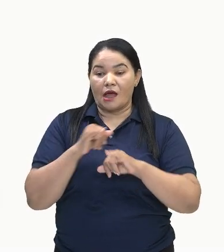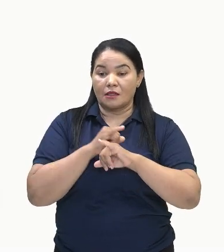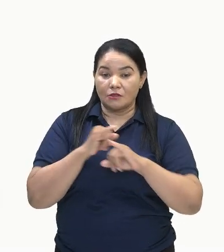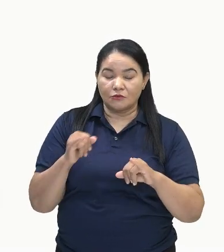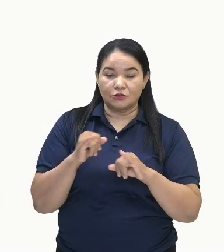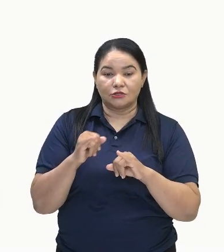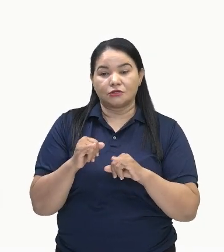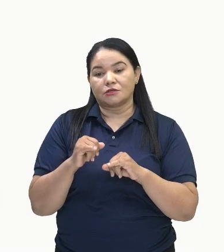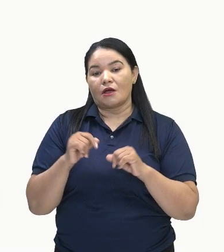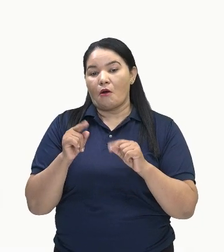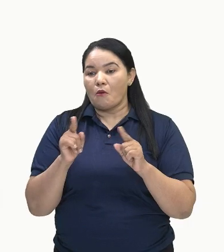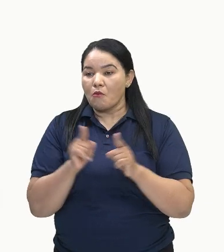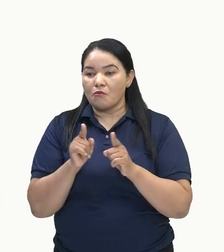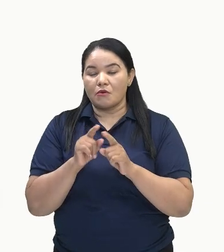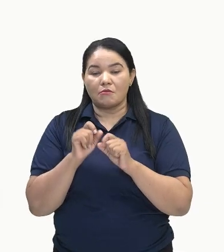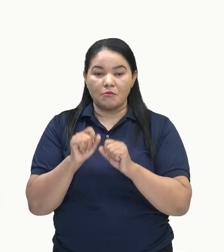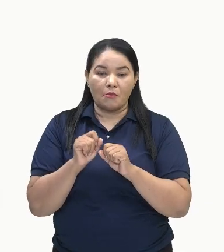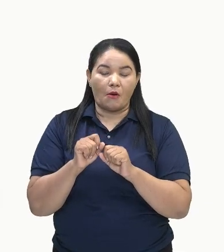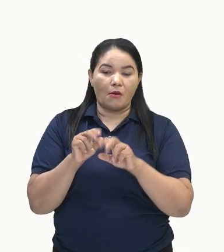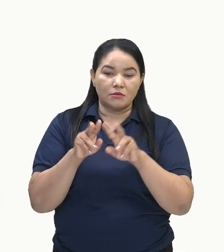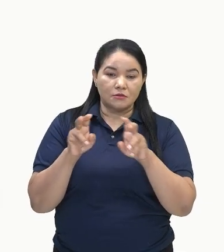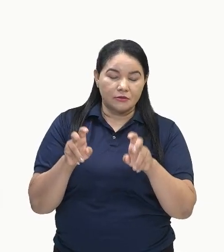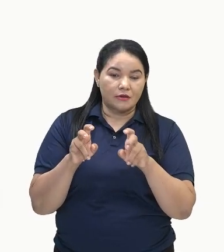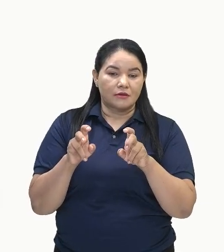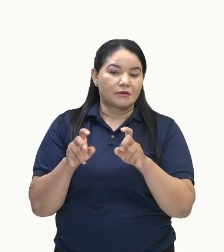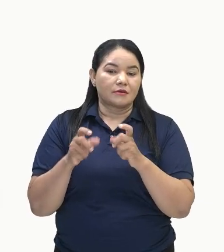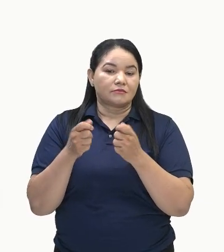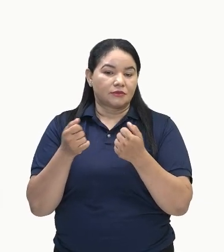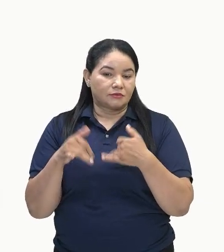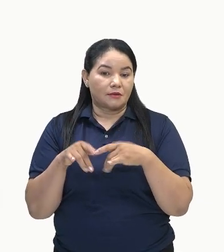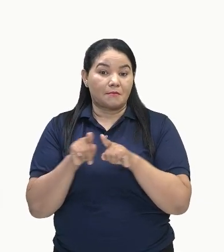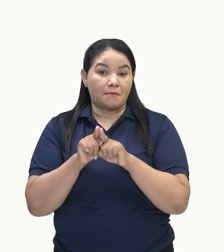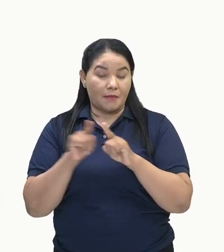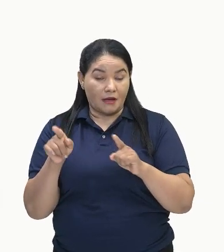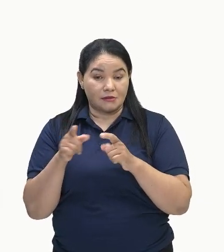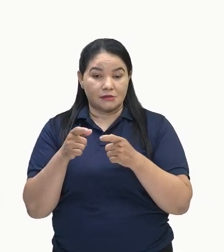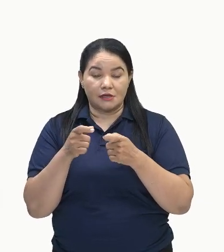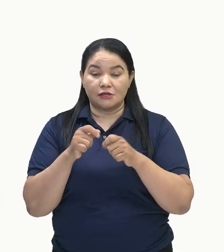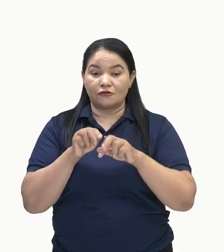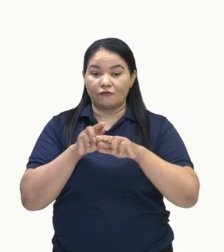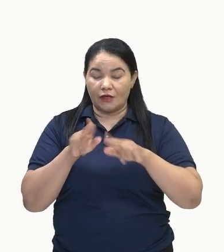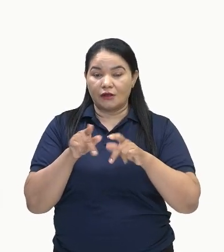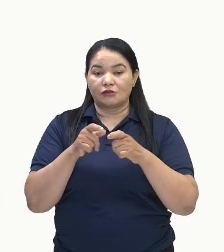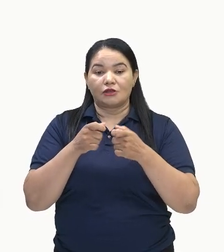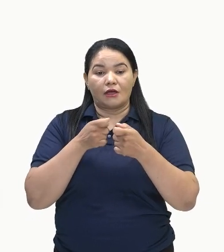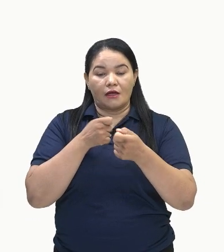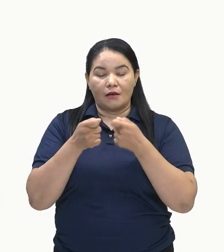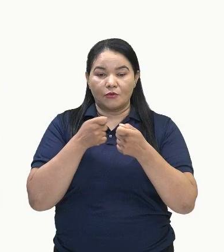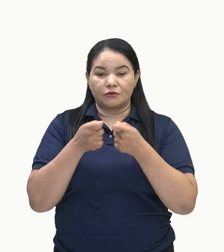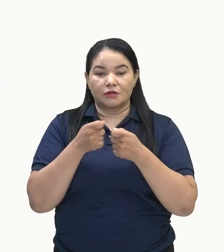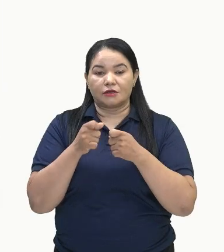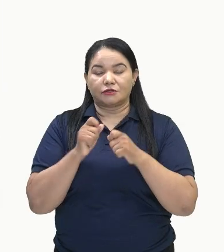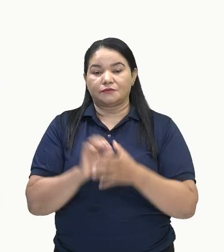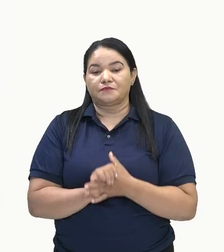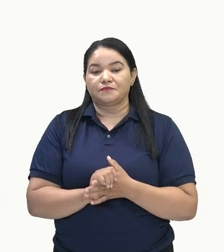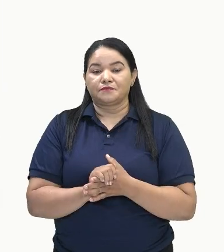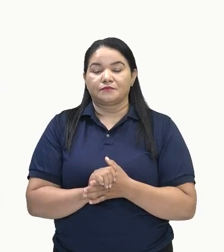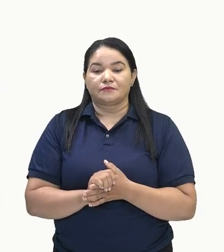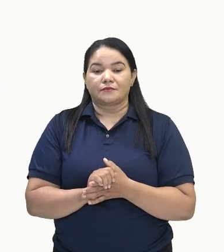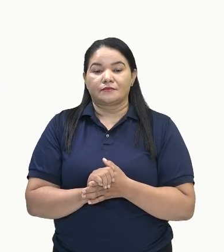vai falar sobre isto, mas a reportagem não. E a notícia é assunto,